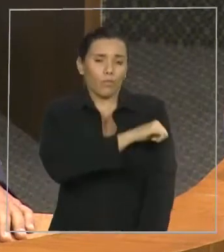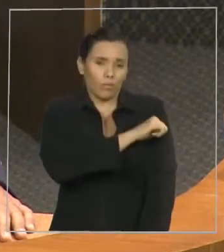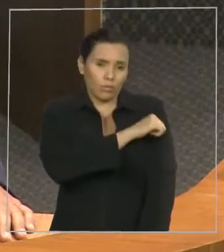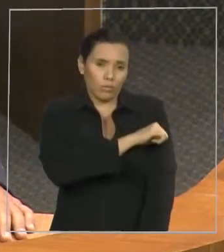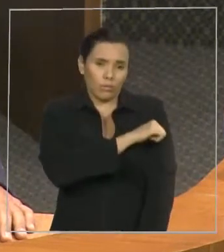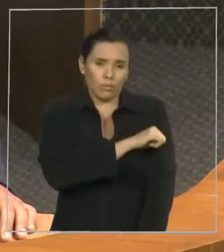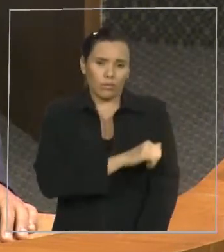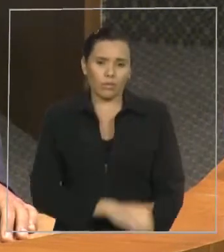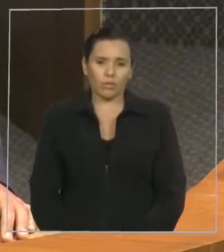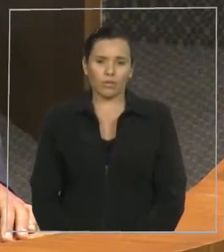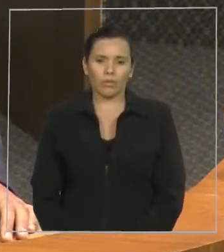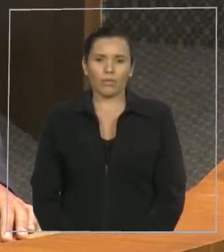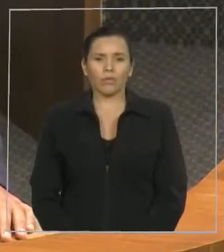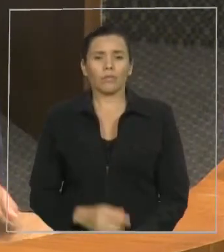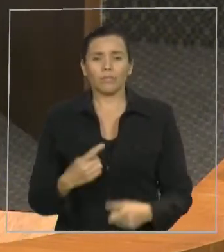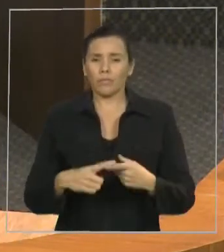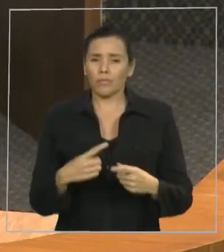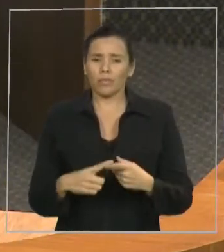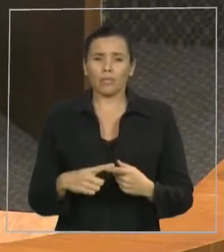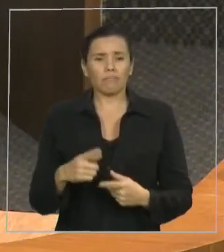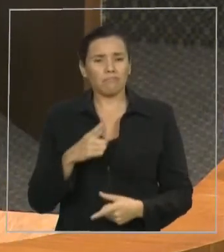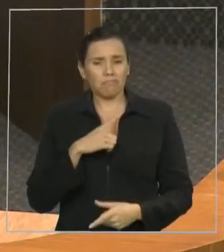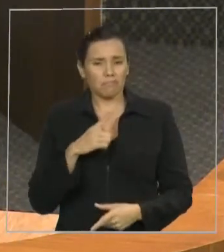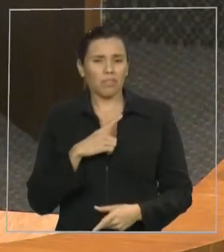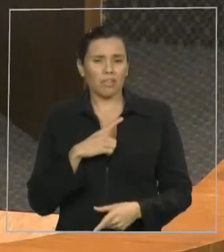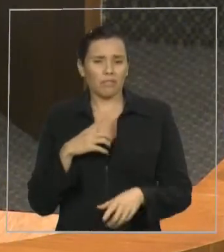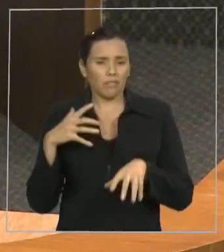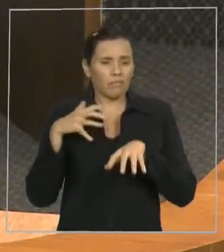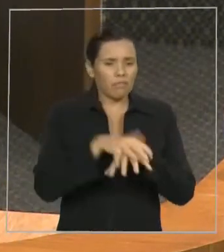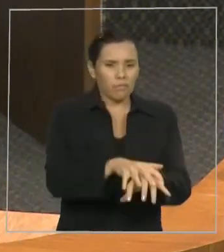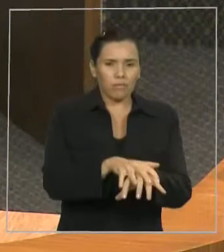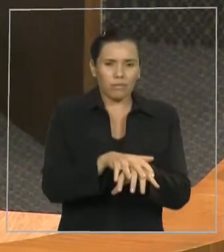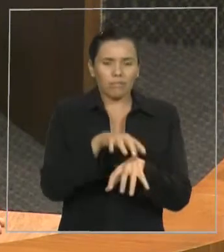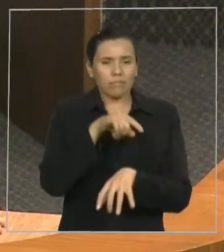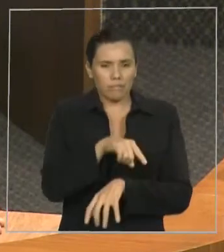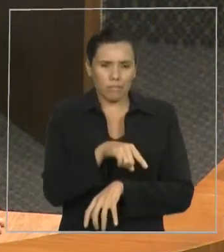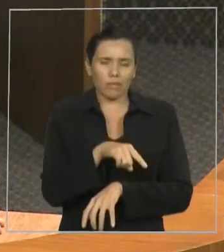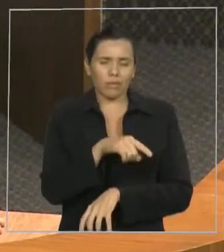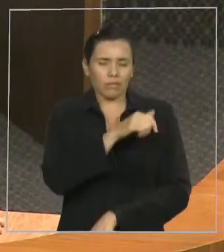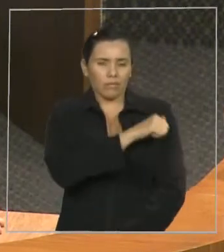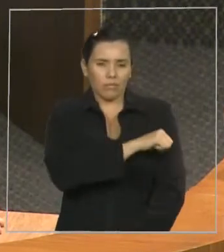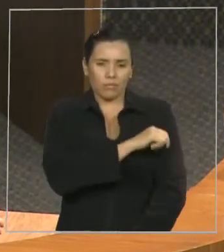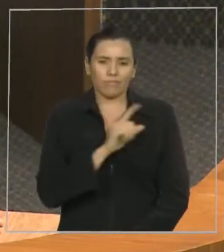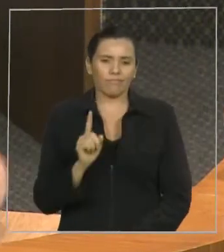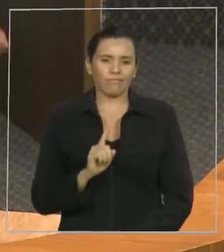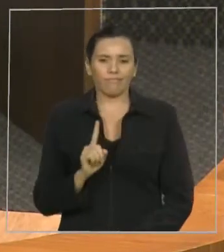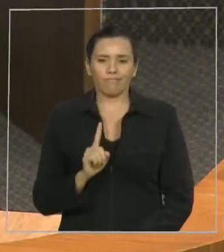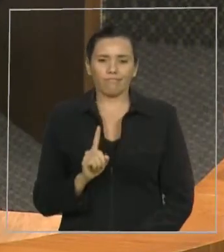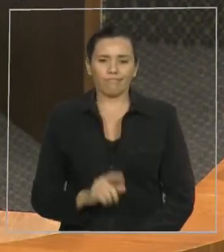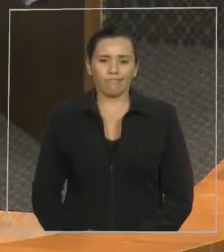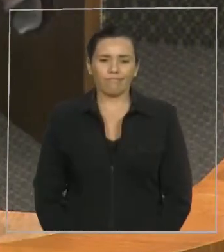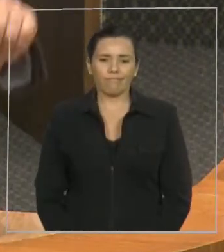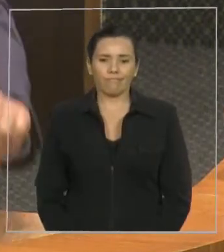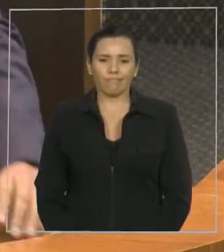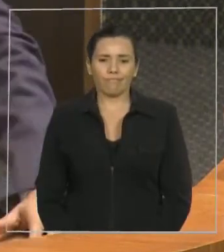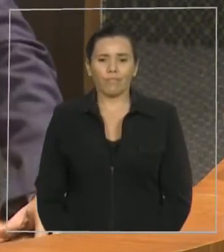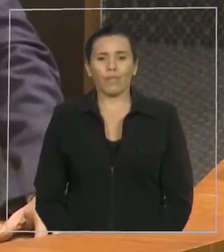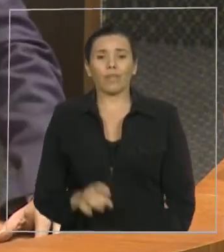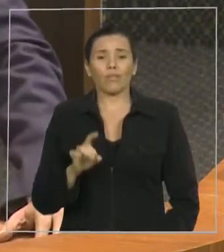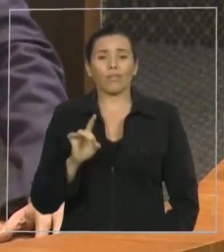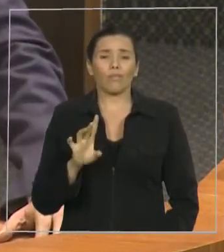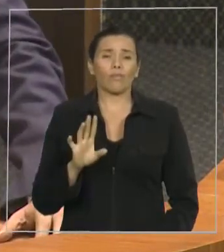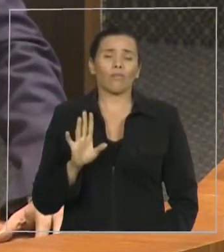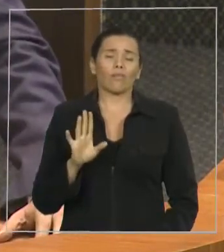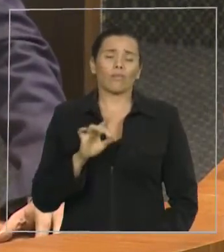É um faz de conta, é algo que talvez, se durar, só dura até a eleição. Depois da eleição, não